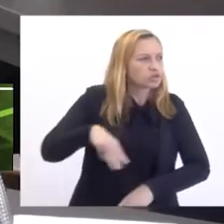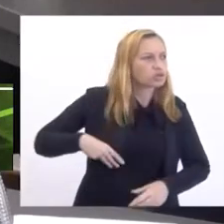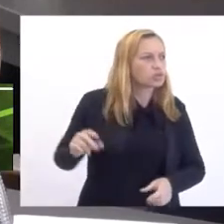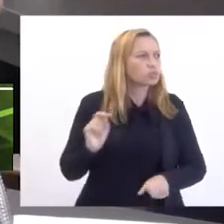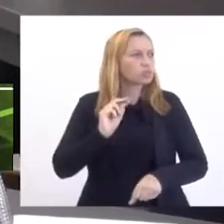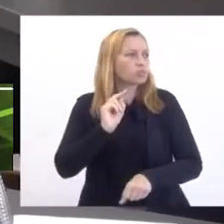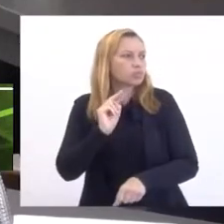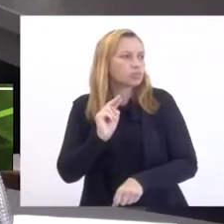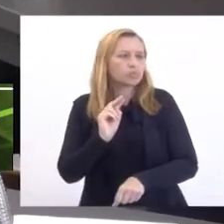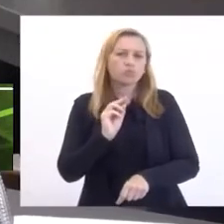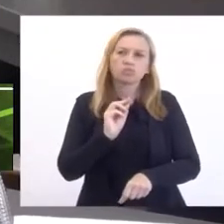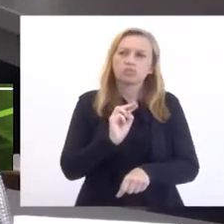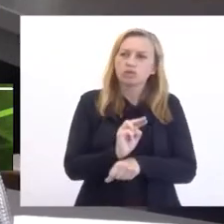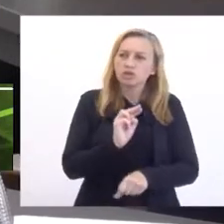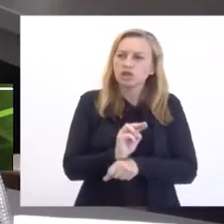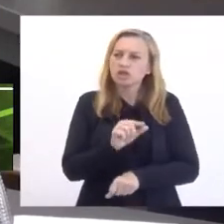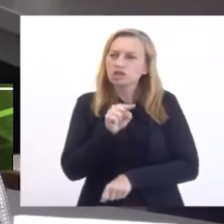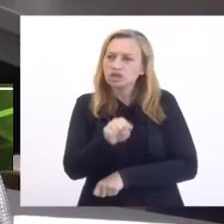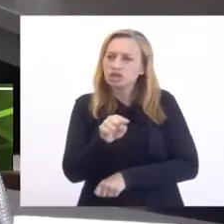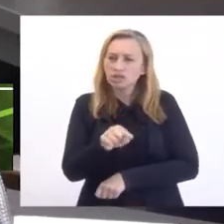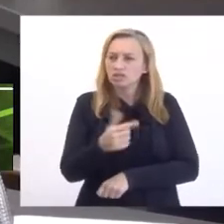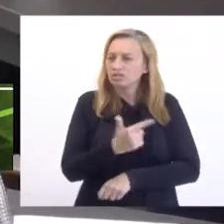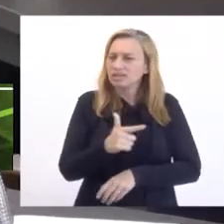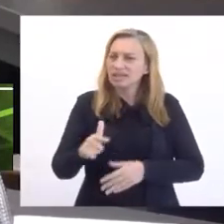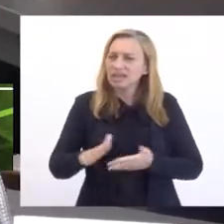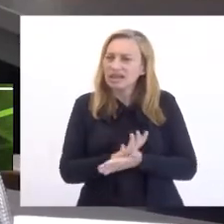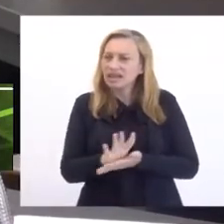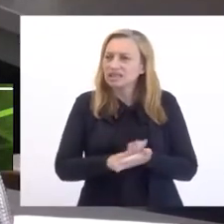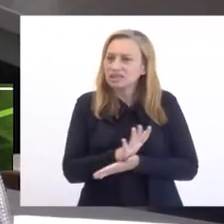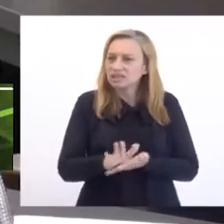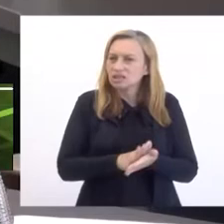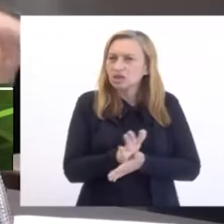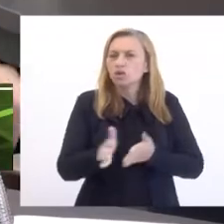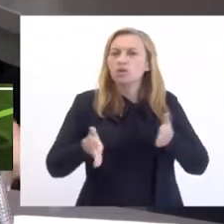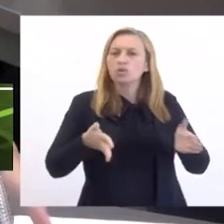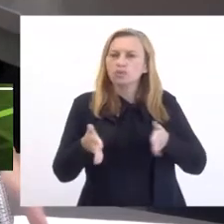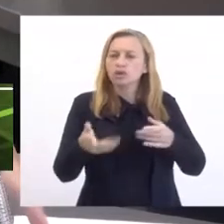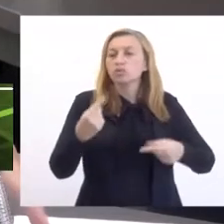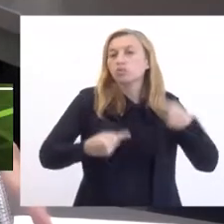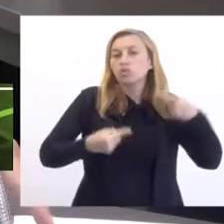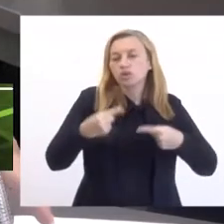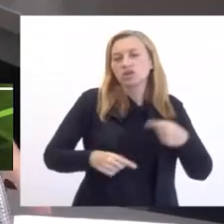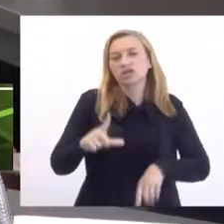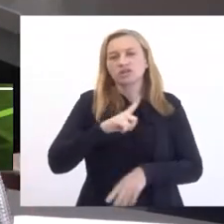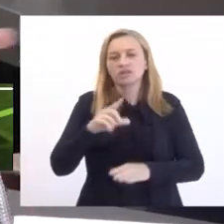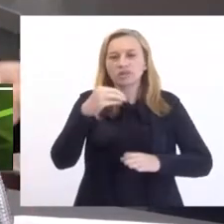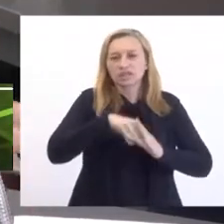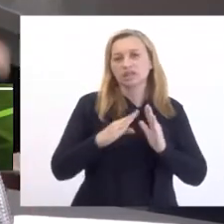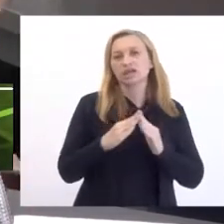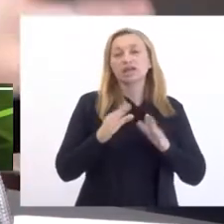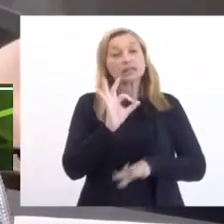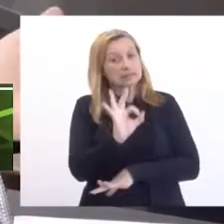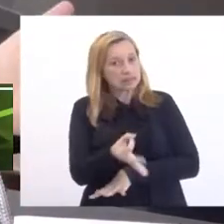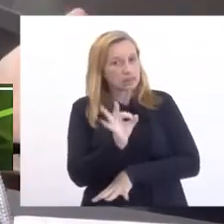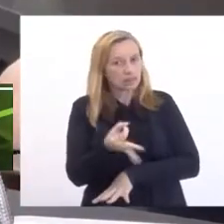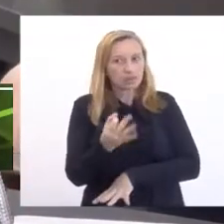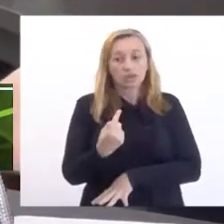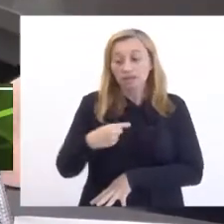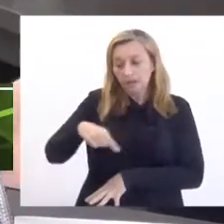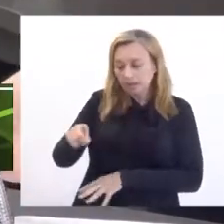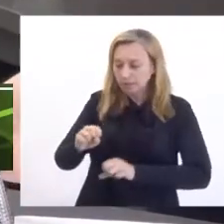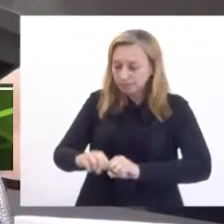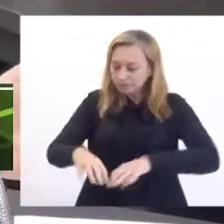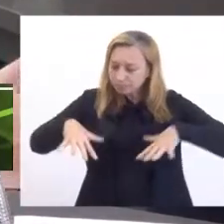aqui quem não tem absolutamente nada a ver com esse processo político que nós enfrentamos na Casa. Ele, obviamente, será levado a